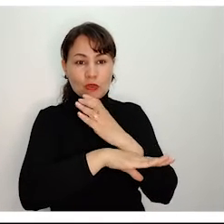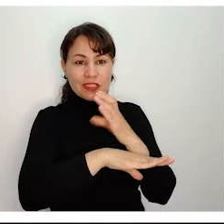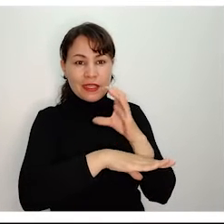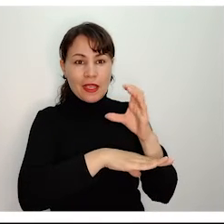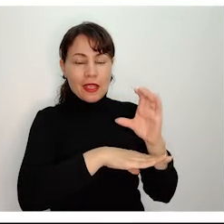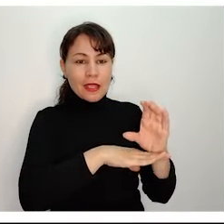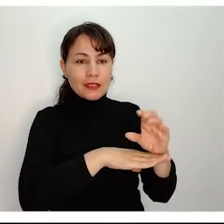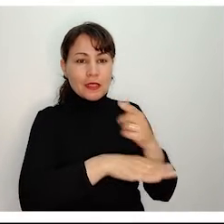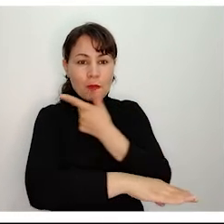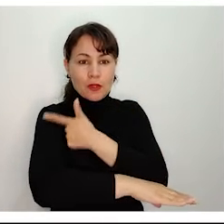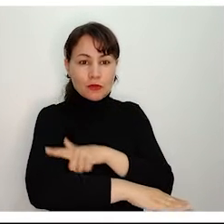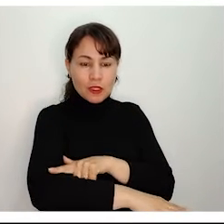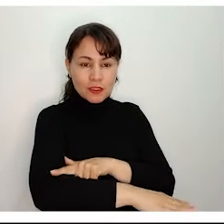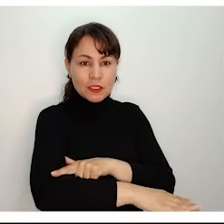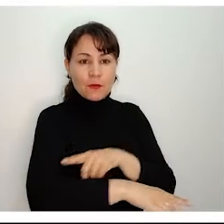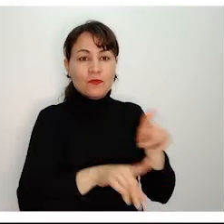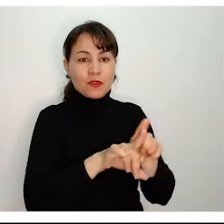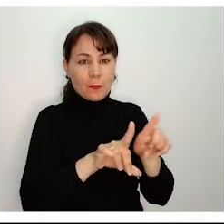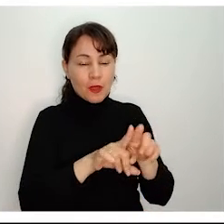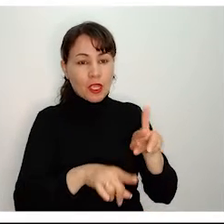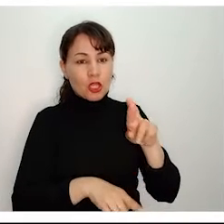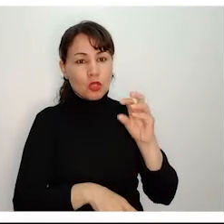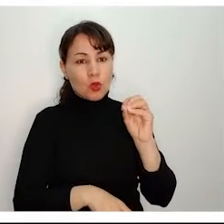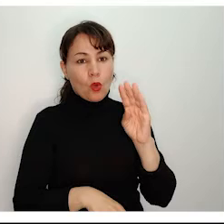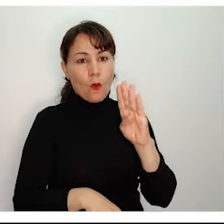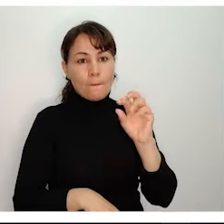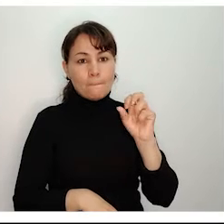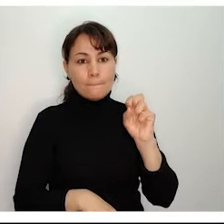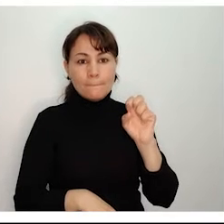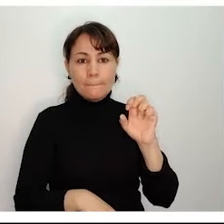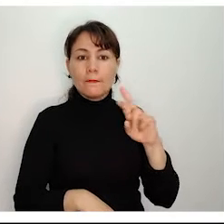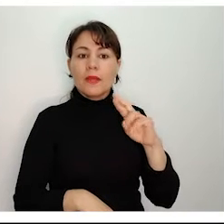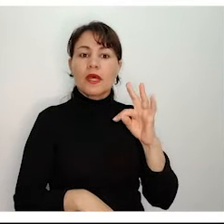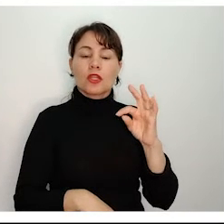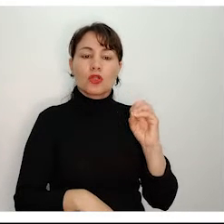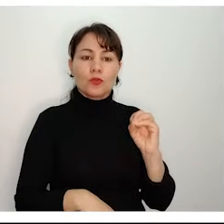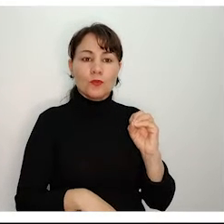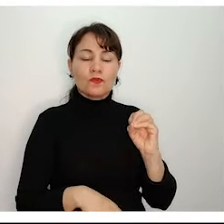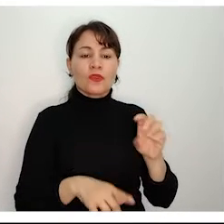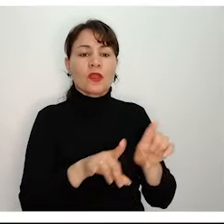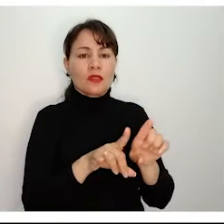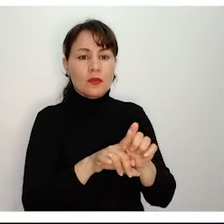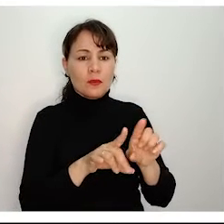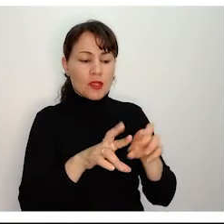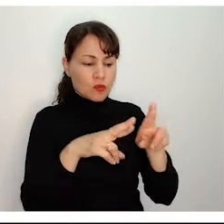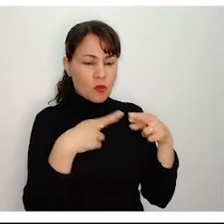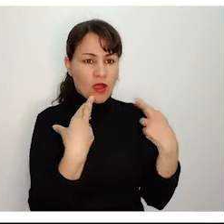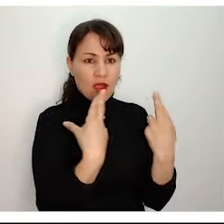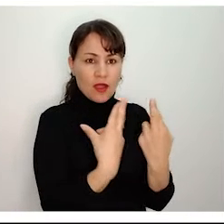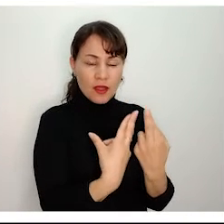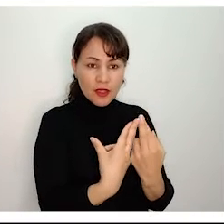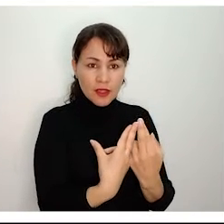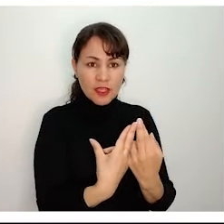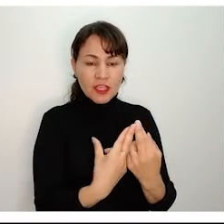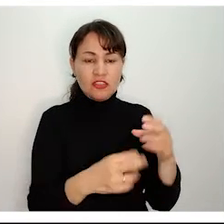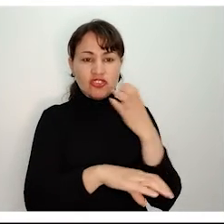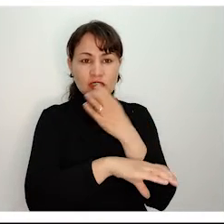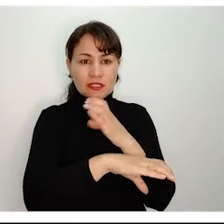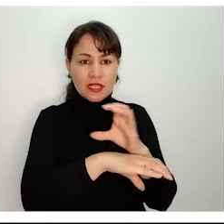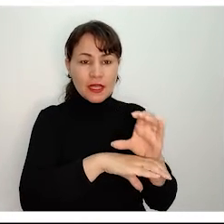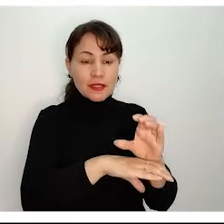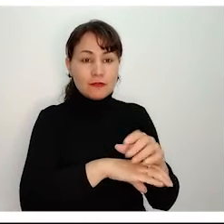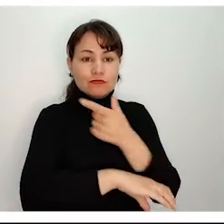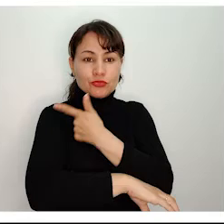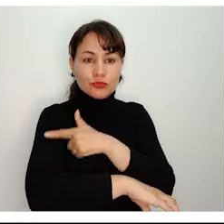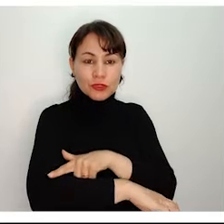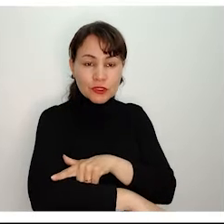chama Ciência para a Educação. É do Roberto Lente também, em uma equipe de pesquisadores que fazem parte da rede CPE, que